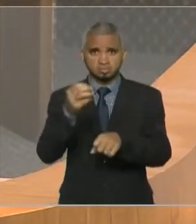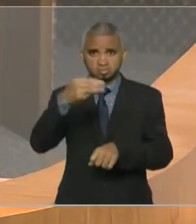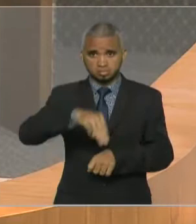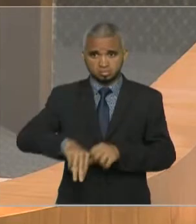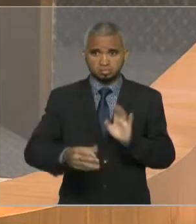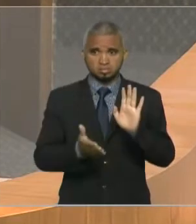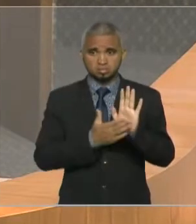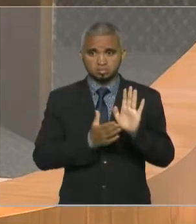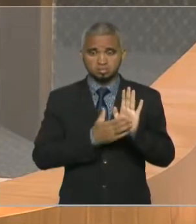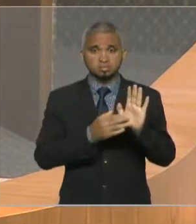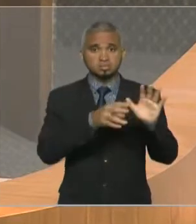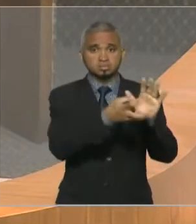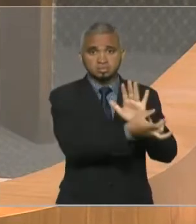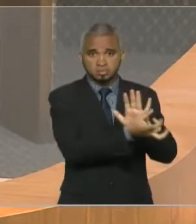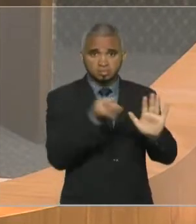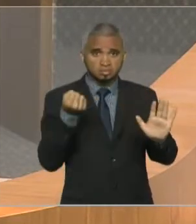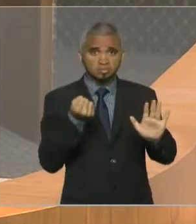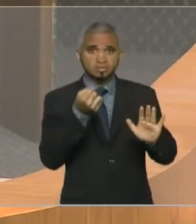remaneja R$